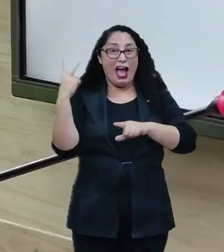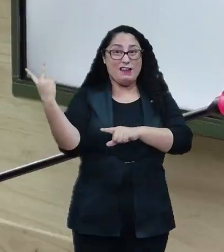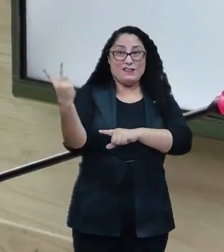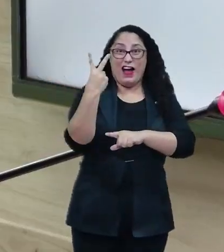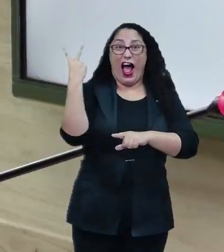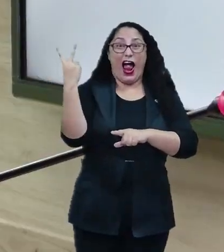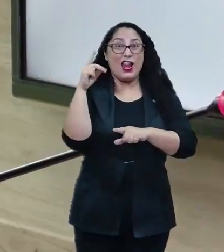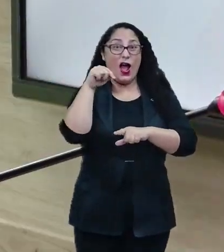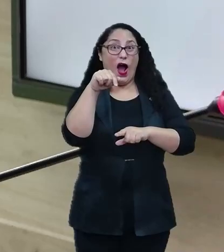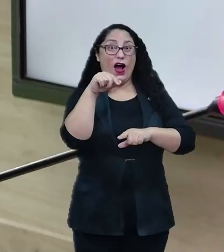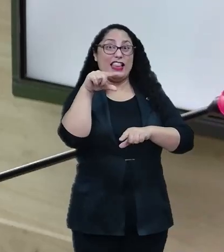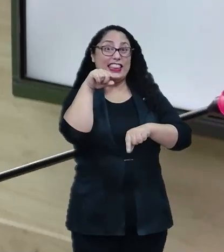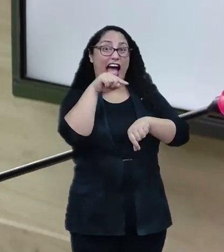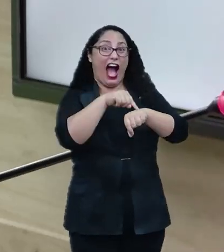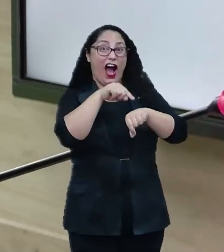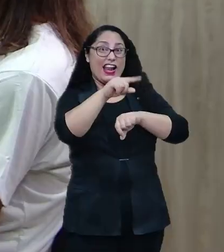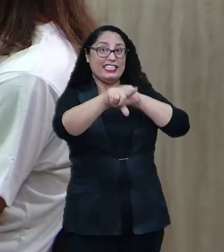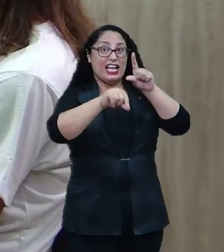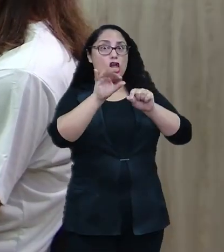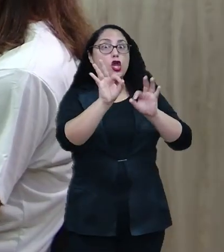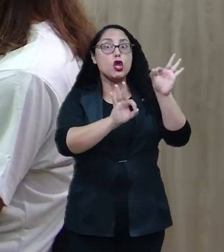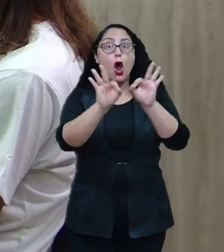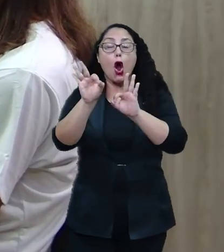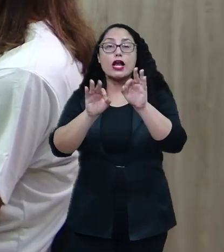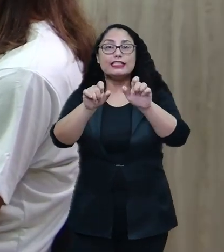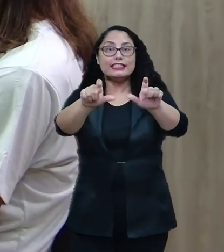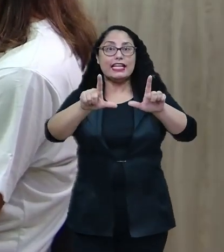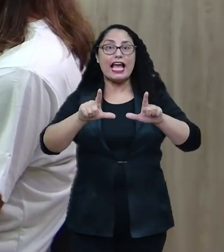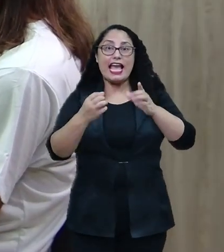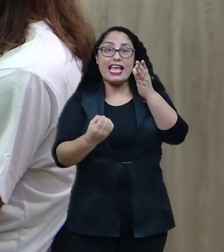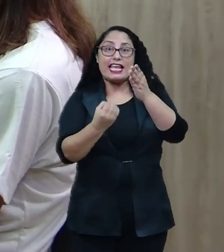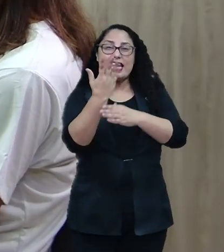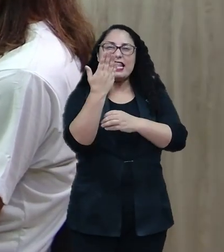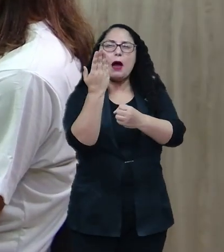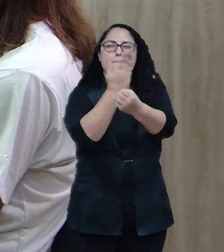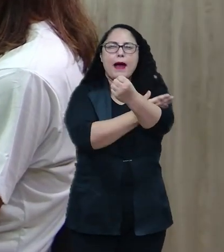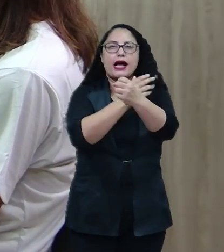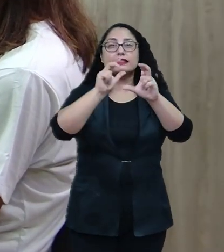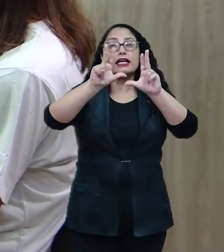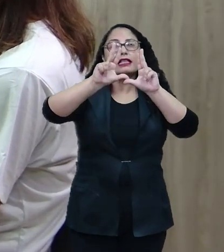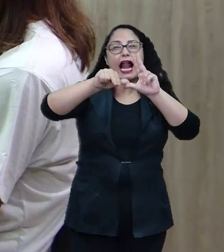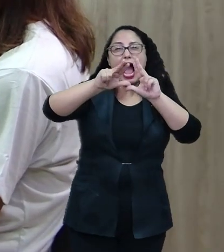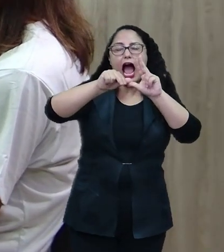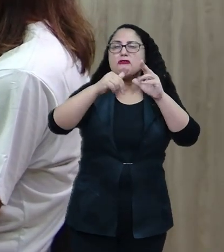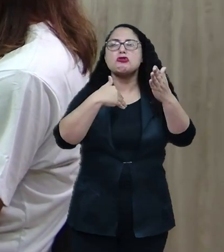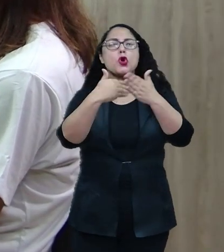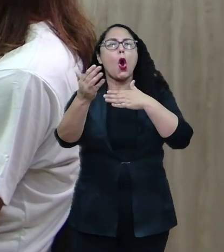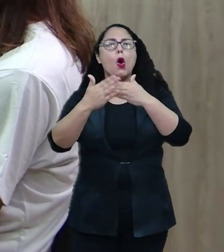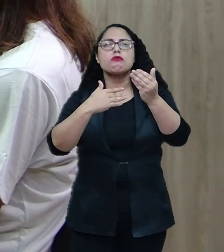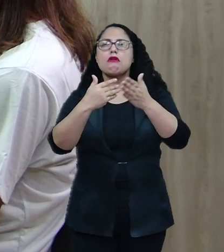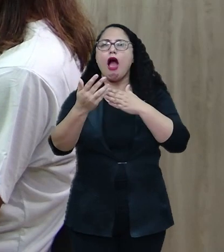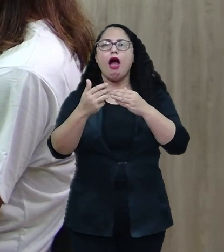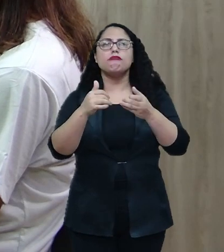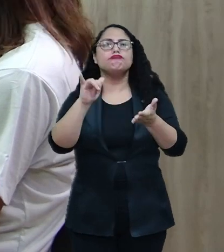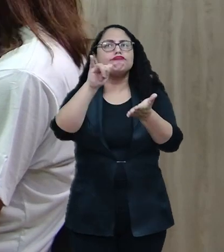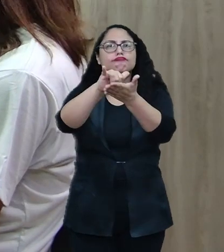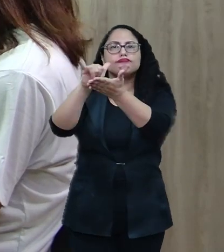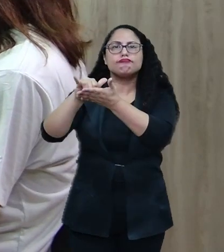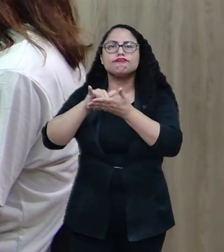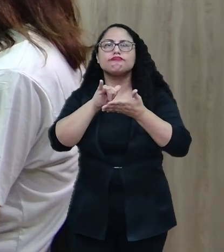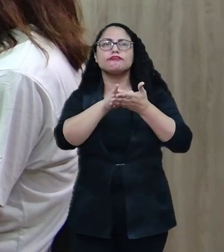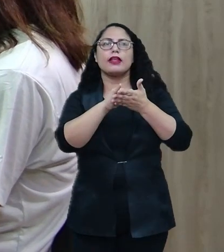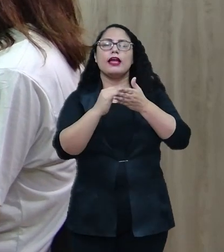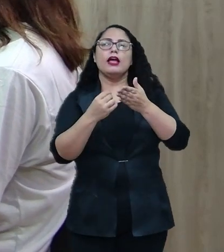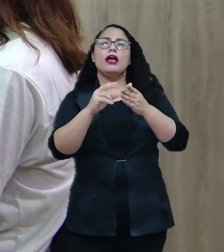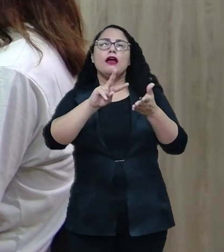da seleção. Com E certeza. organizem esses E certificados. organizem, Criem gente. uma pasta no Drive ou em qualquer dispositivo que Na vocês hora queiram. de